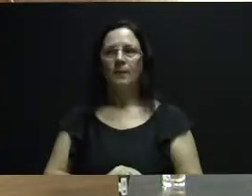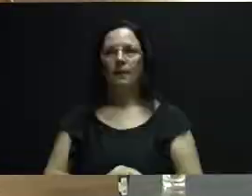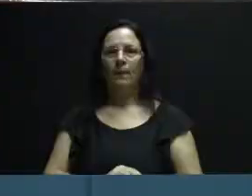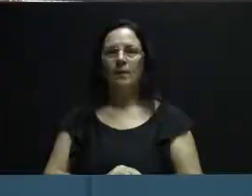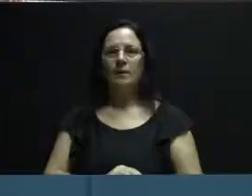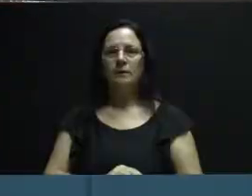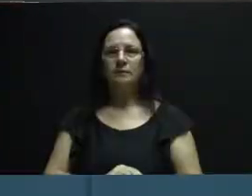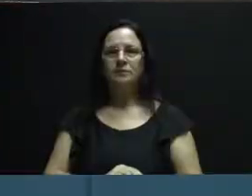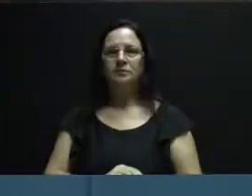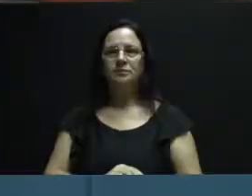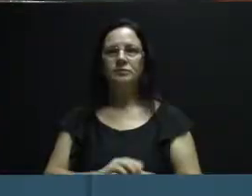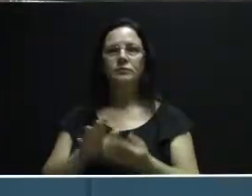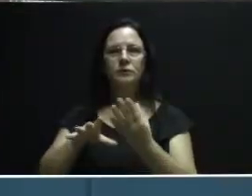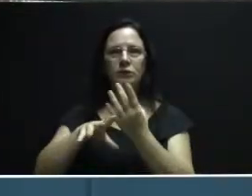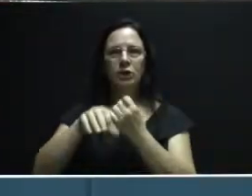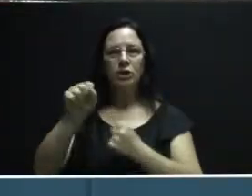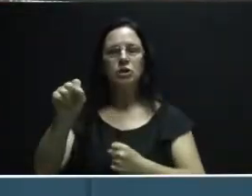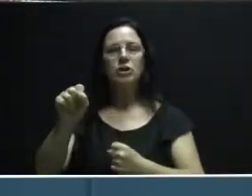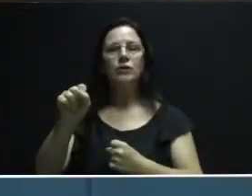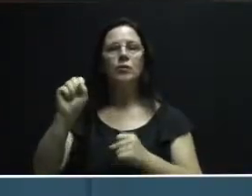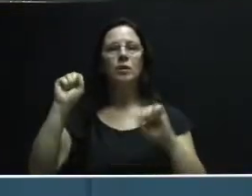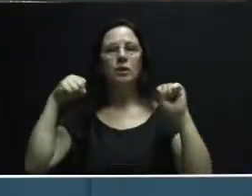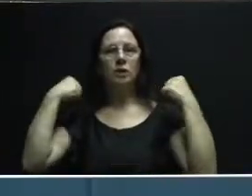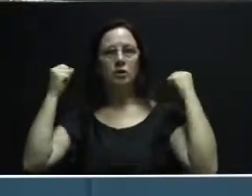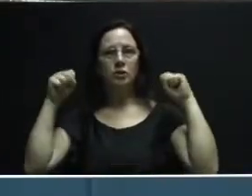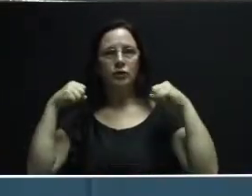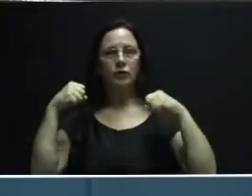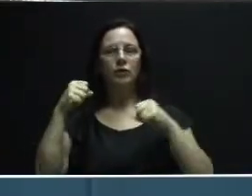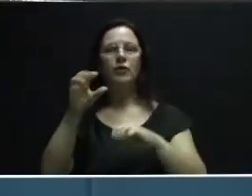Graduou-se em Educação Física pela FEFES em